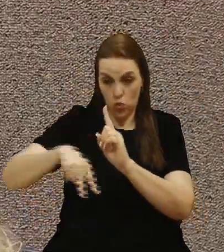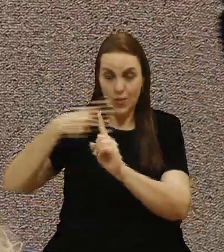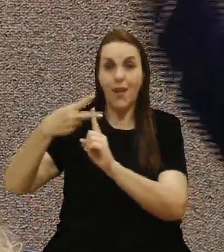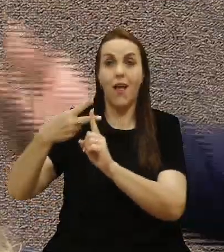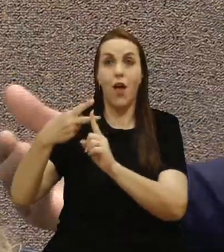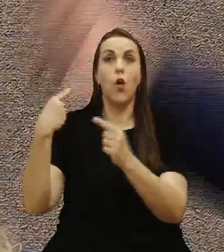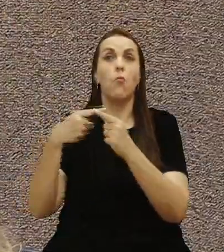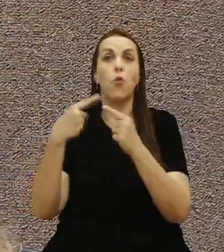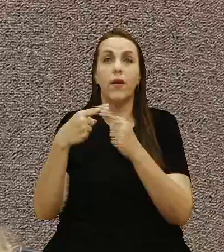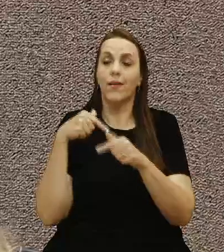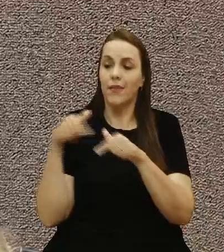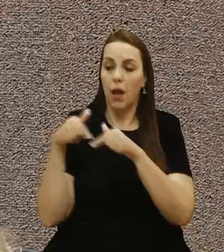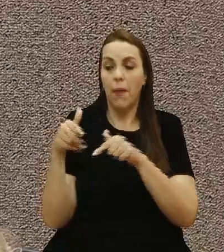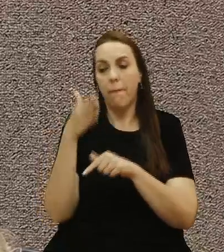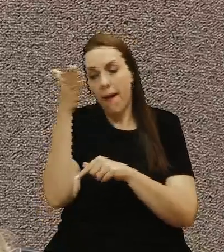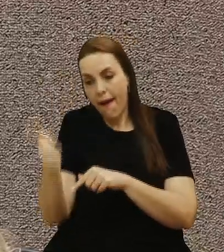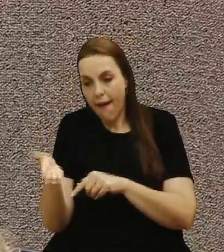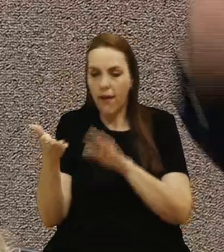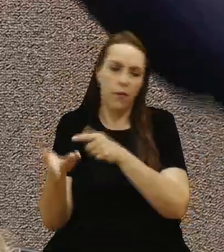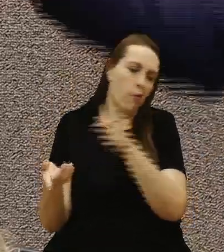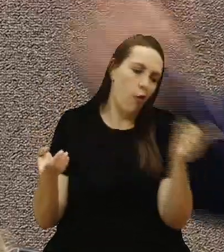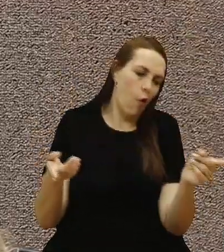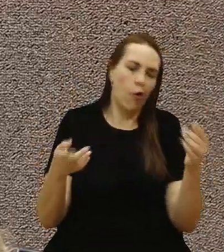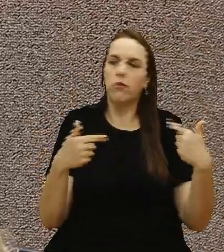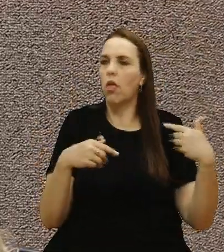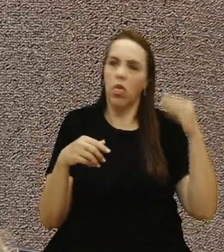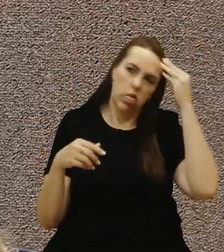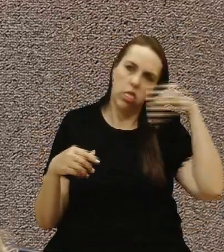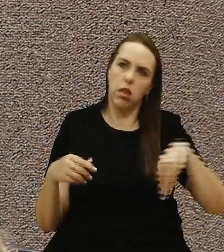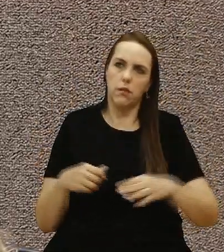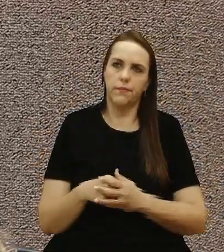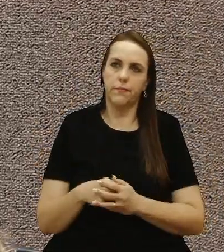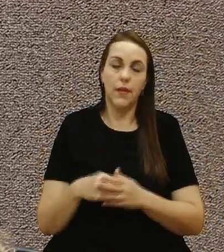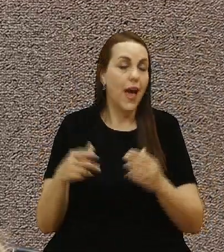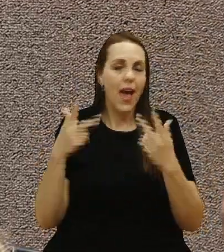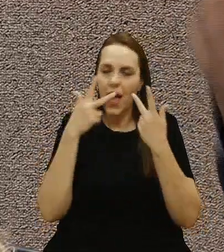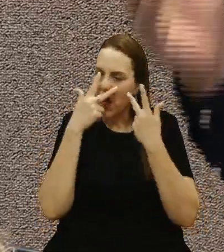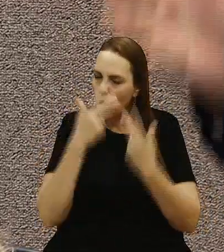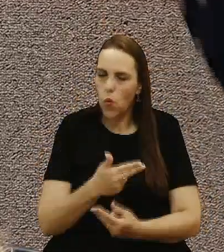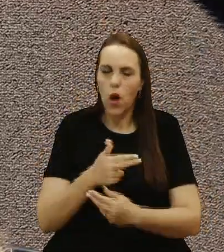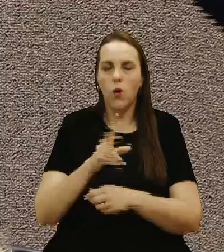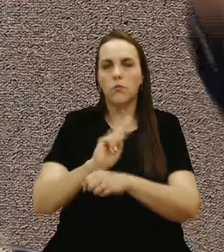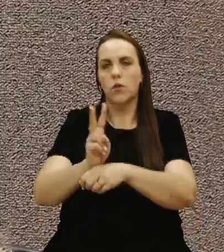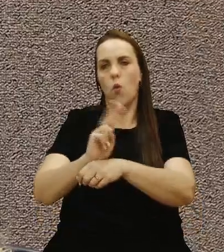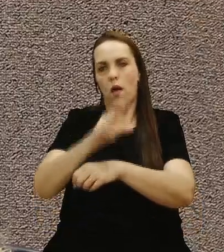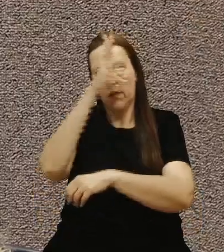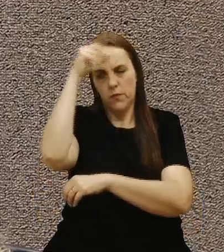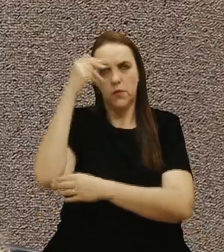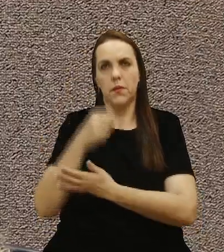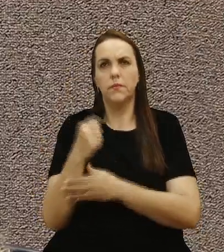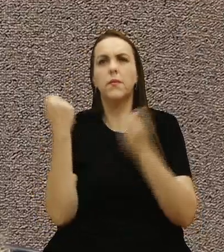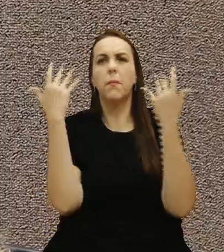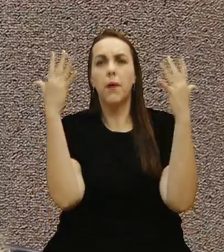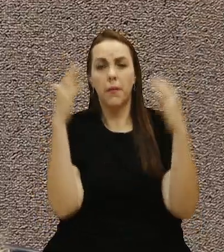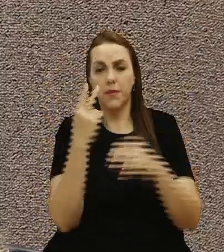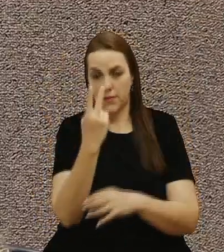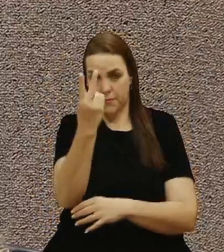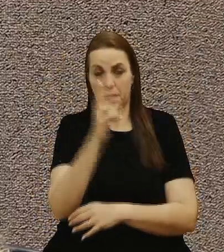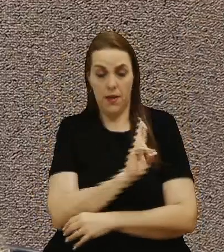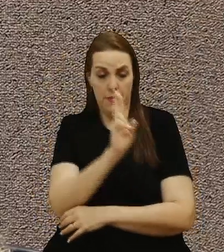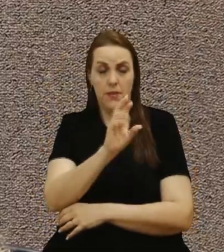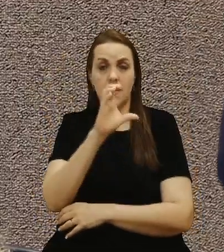Porque trabalham para eles e para os outros. E é o caso da Guarda Municipal, que aqui eu parabenizo, em nome do César,